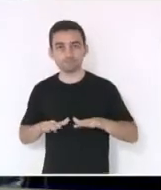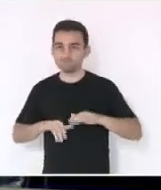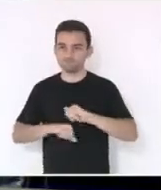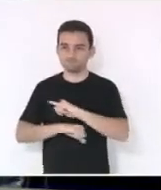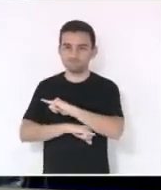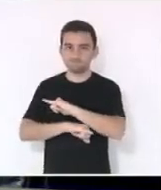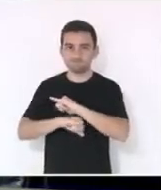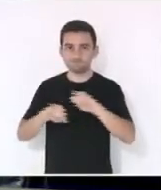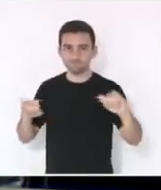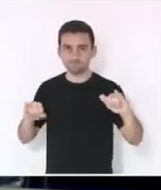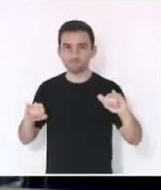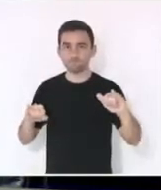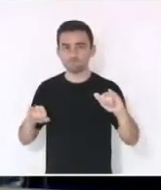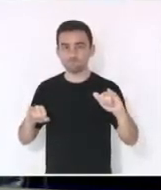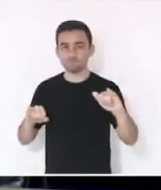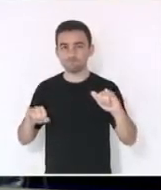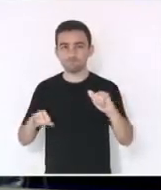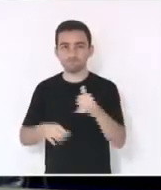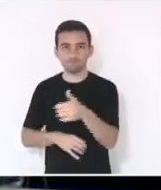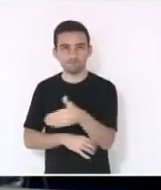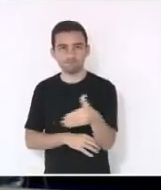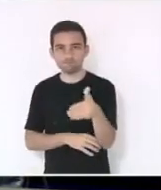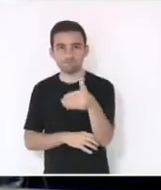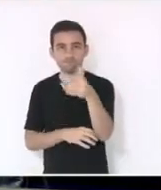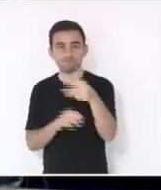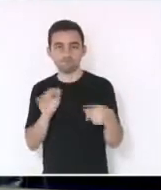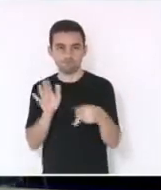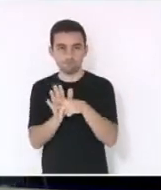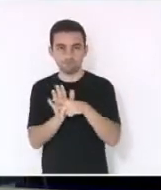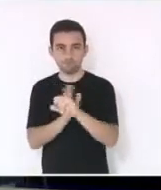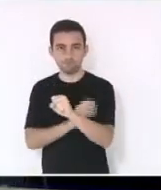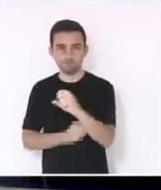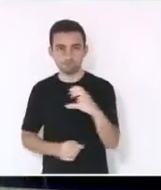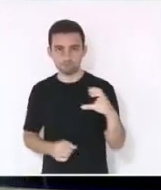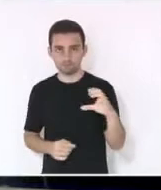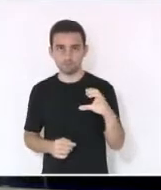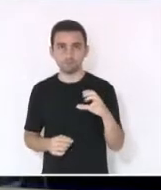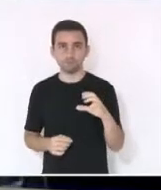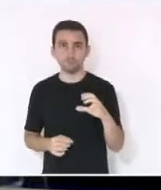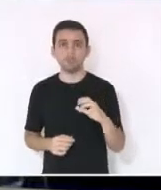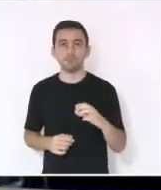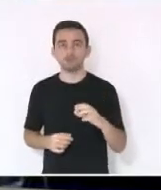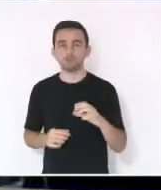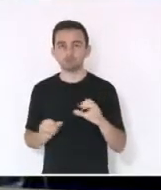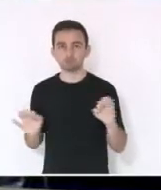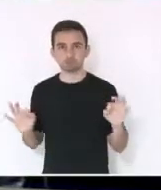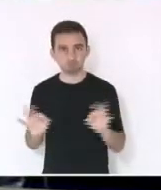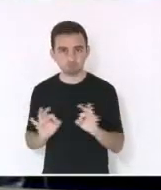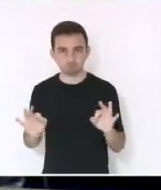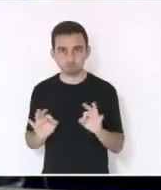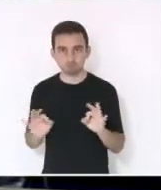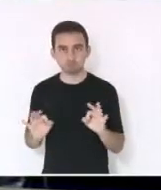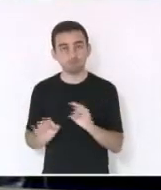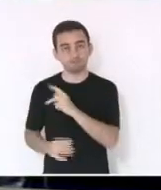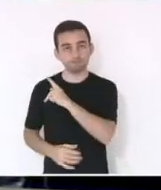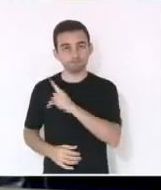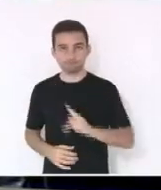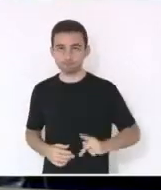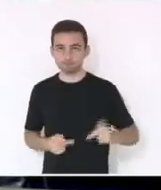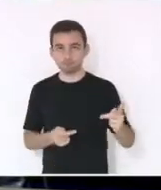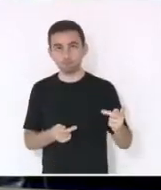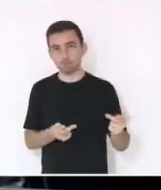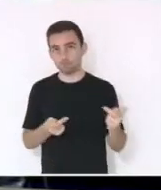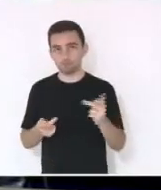a interpretação do hino de Santa Catarina. Nada mais havendo, o senhor presidente convocou